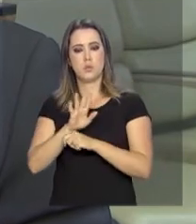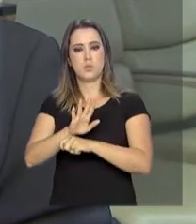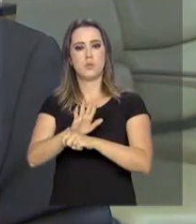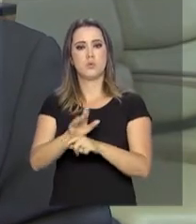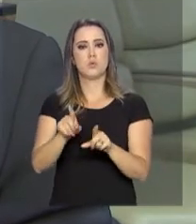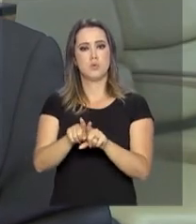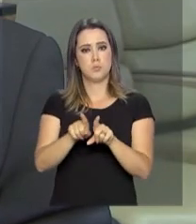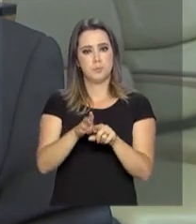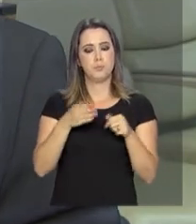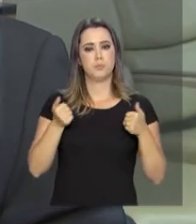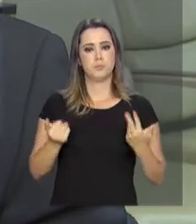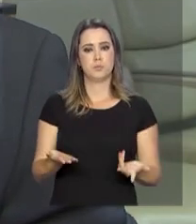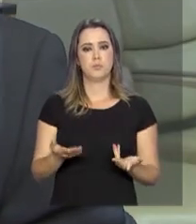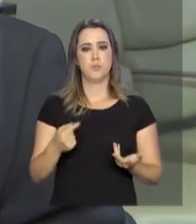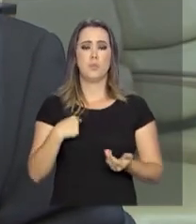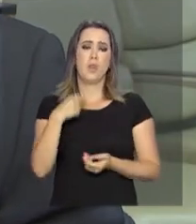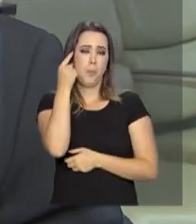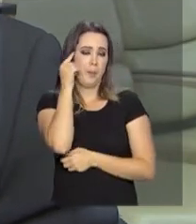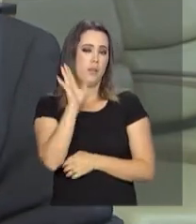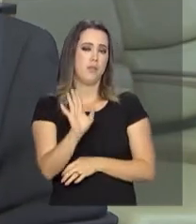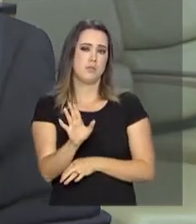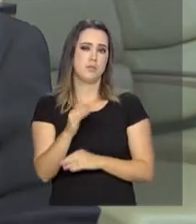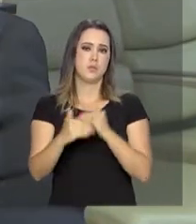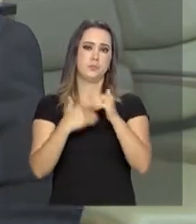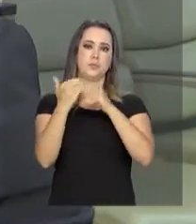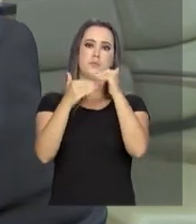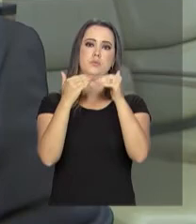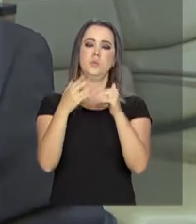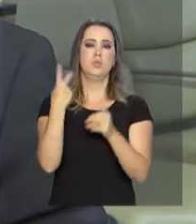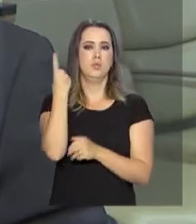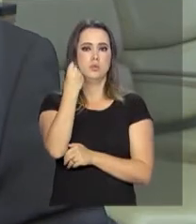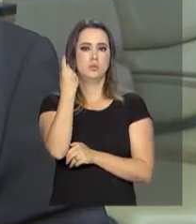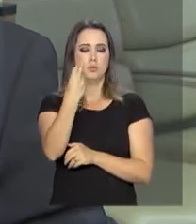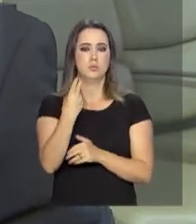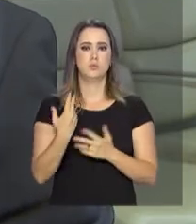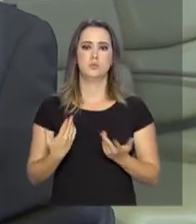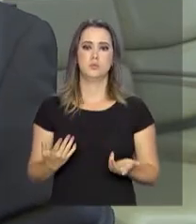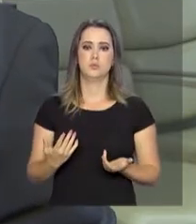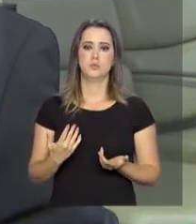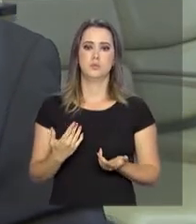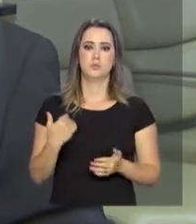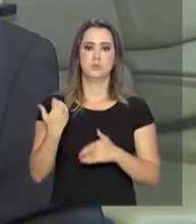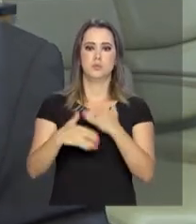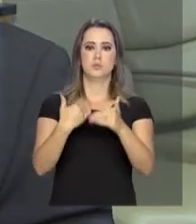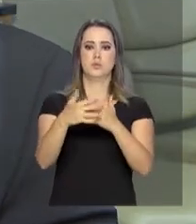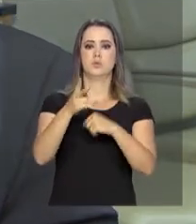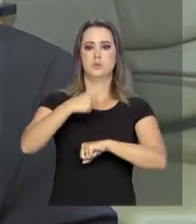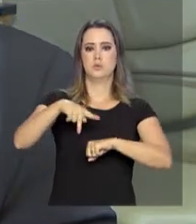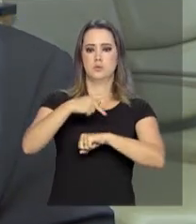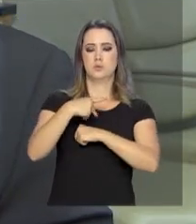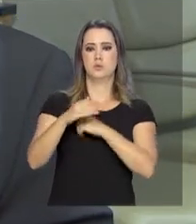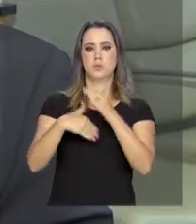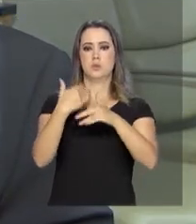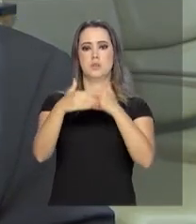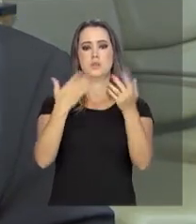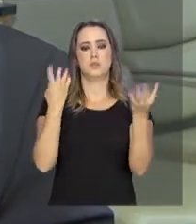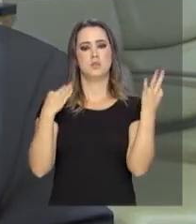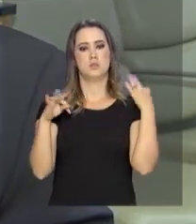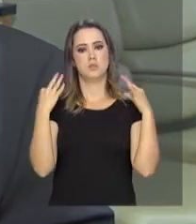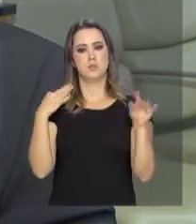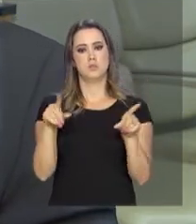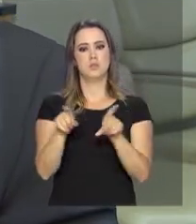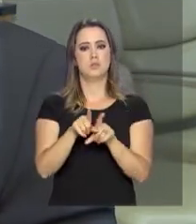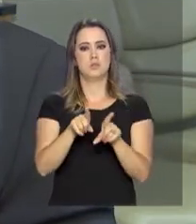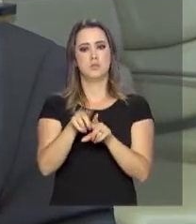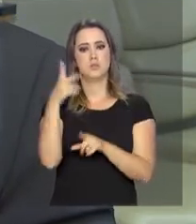ajuda. Então, eu penso que esse crescimento vai ser natural, né? Com o desenvolvimento do país, vai crescer esse turismo